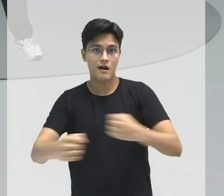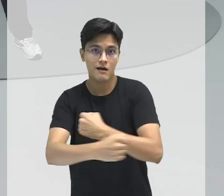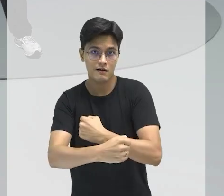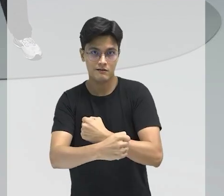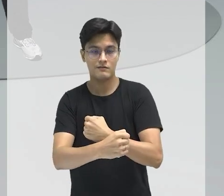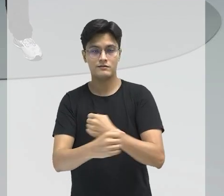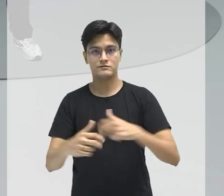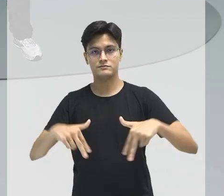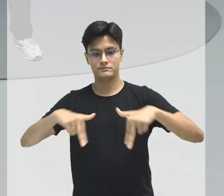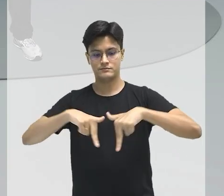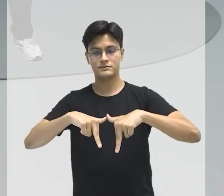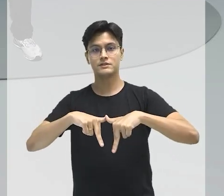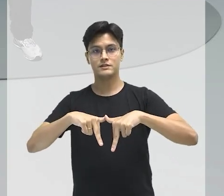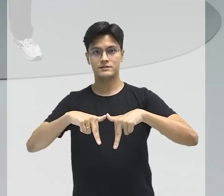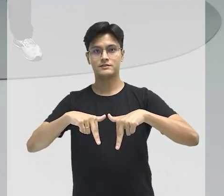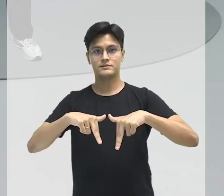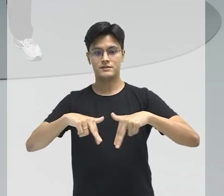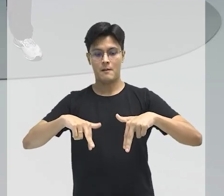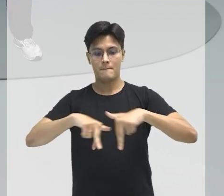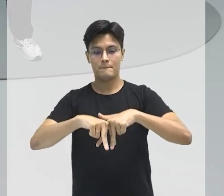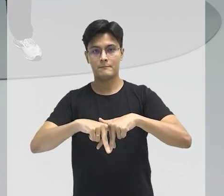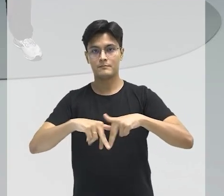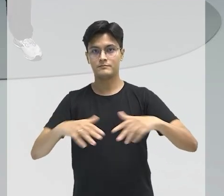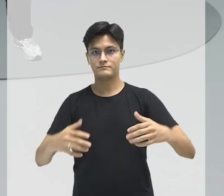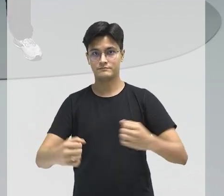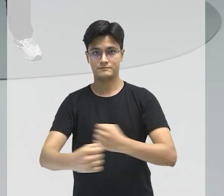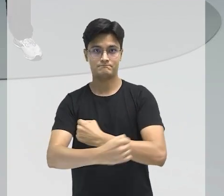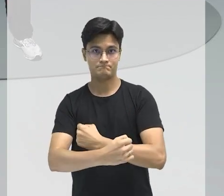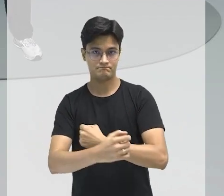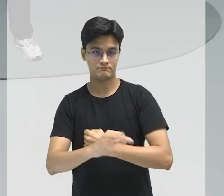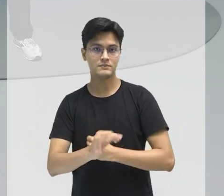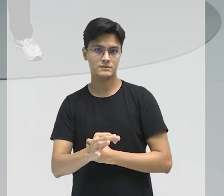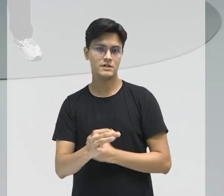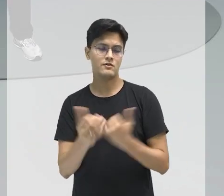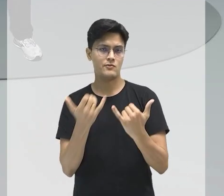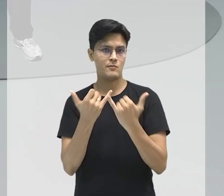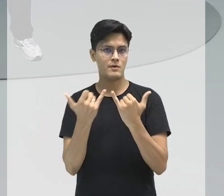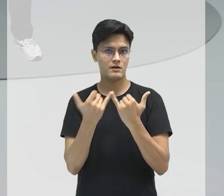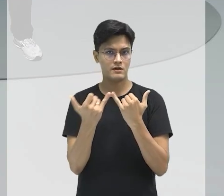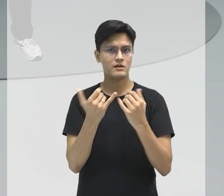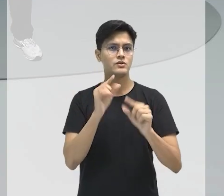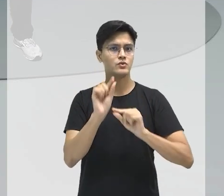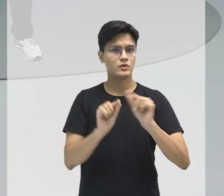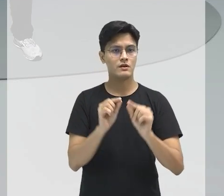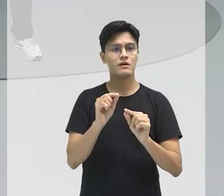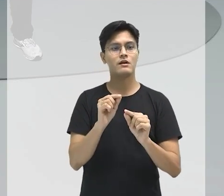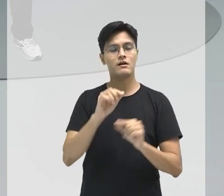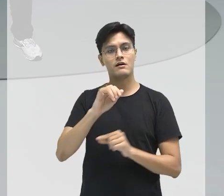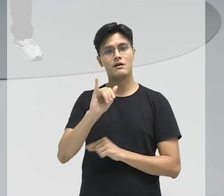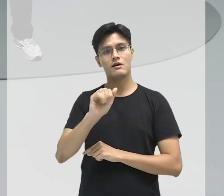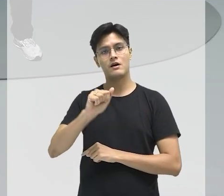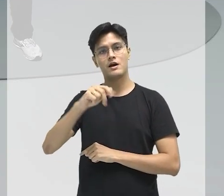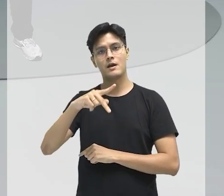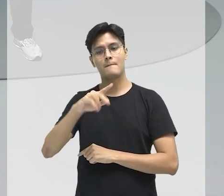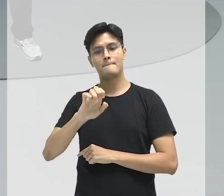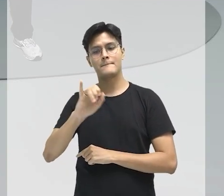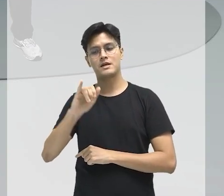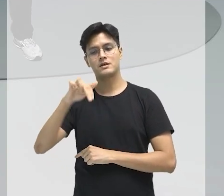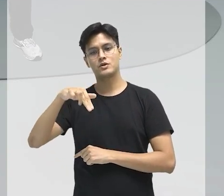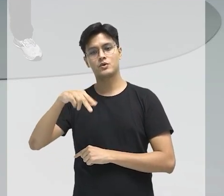cintura, né? Então, agarrou pela cintura igualzinho a quem? O Aipenquit, não é